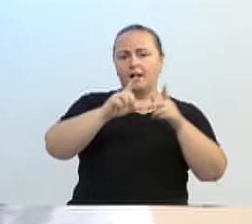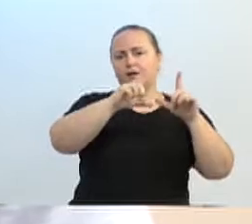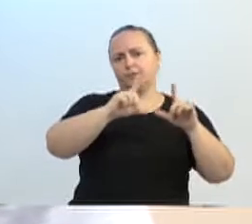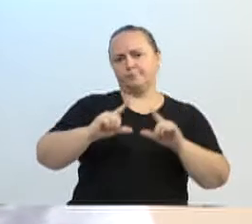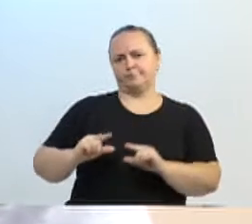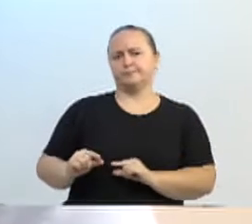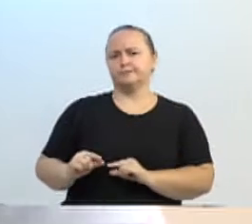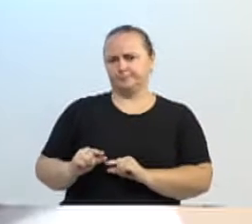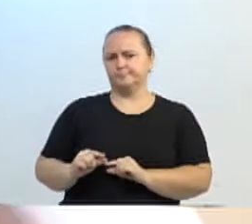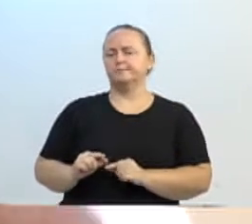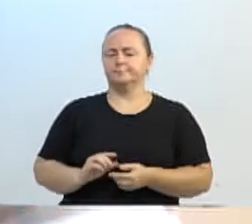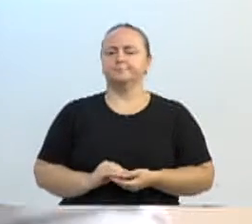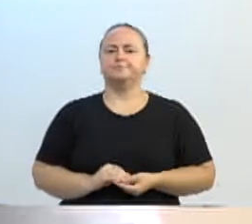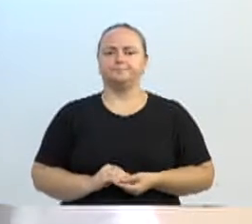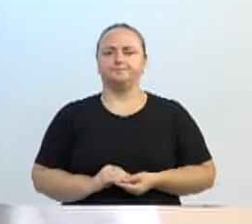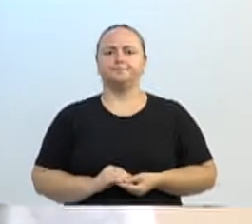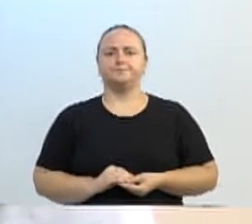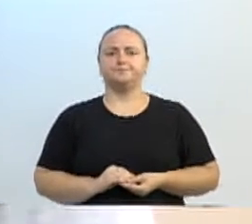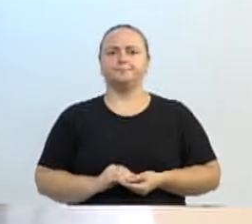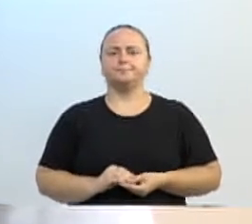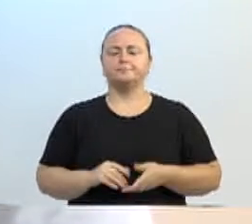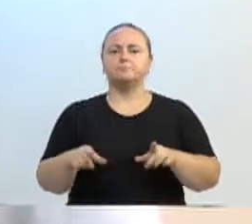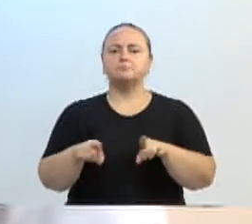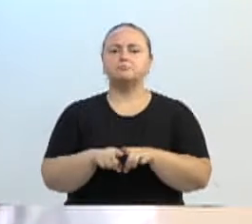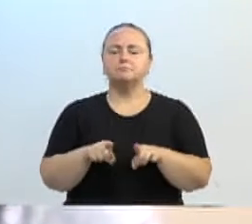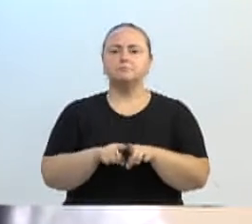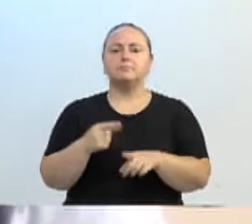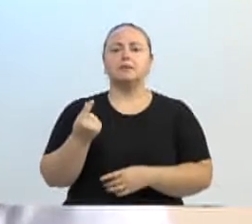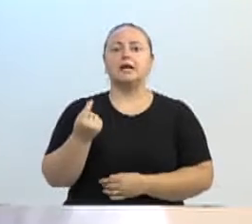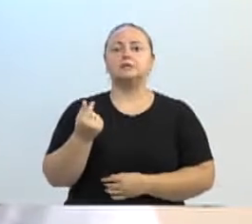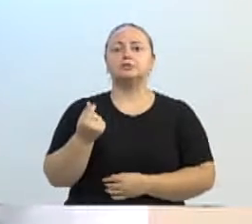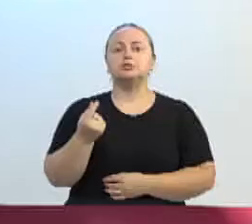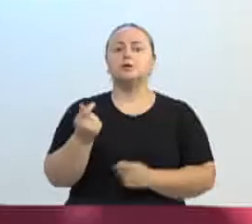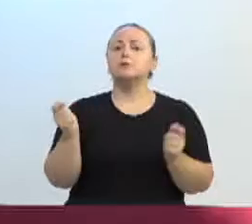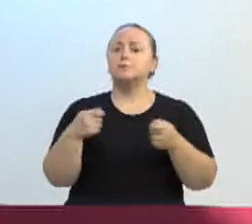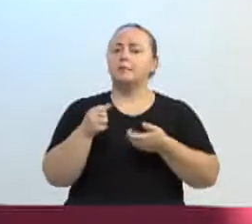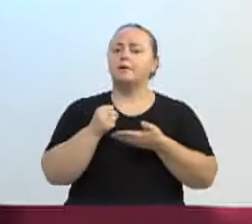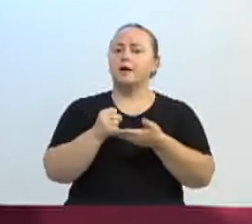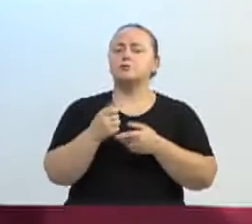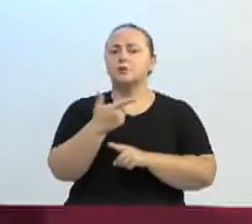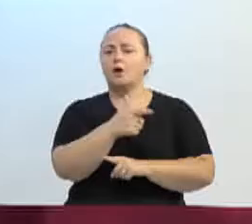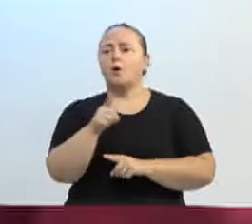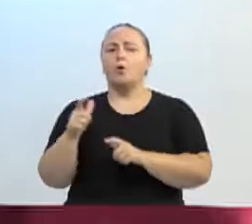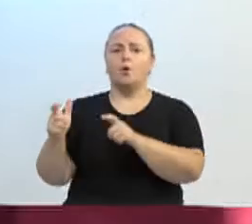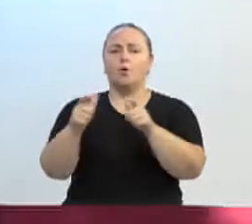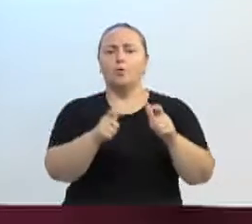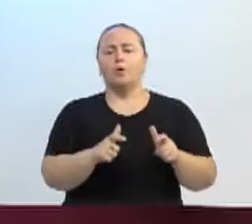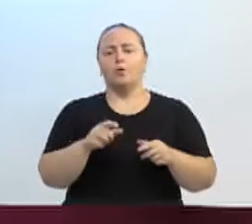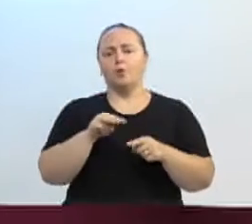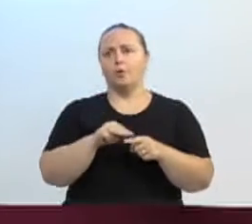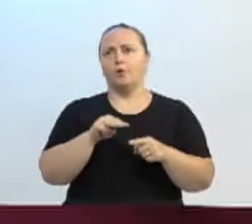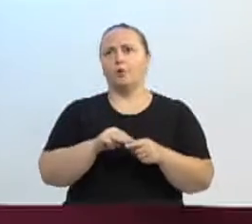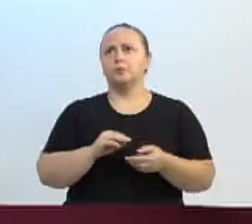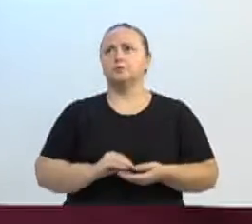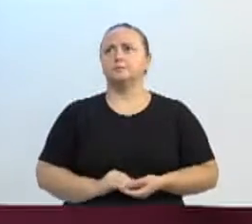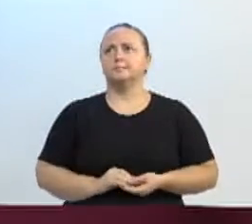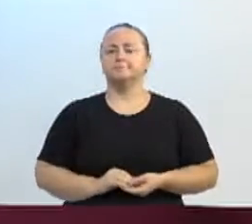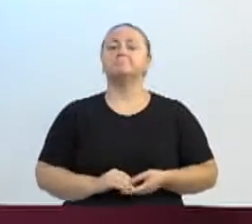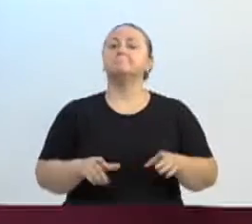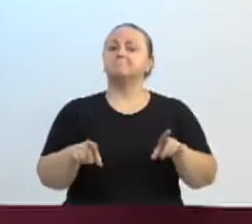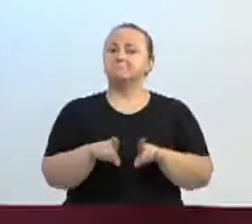para os aterros, e esse recurso poderá ser investido em outras áreas do nosso município. O parlamentar também citou a importância